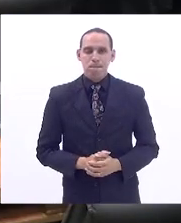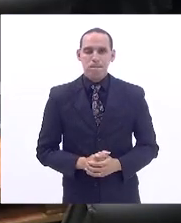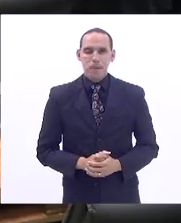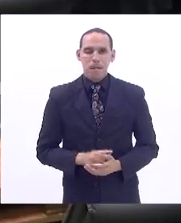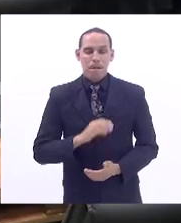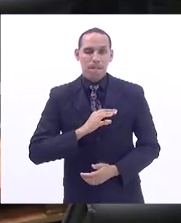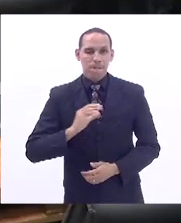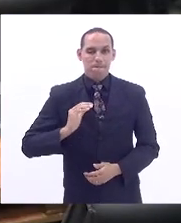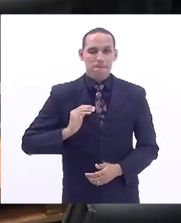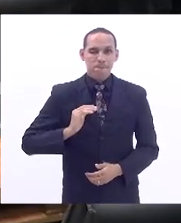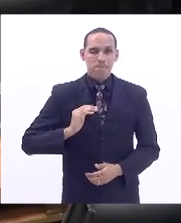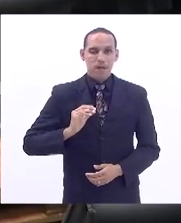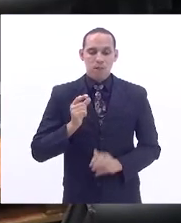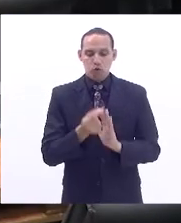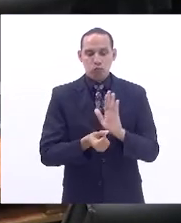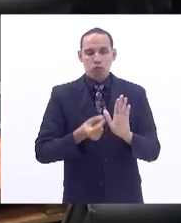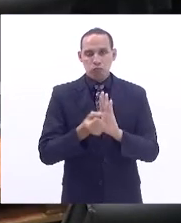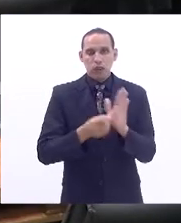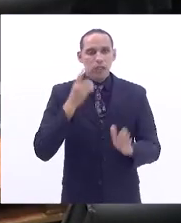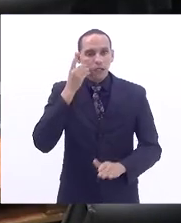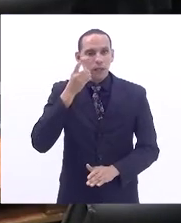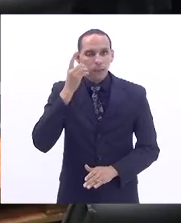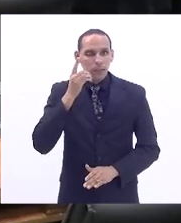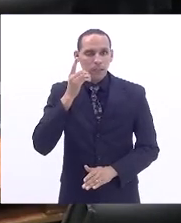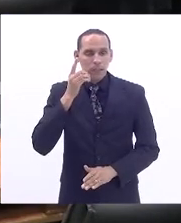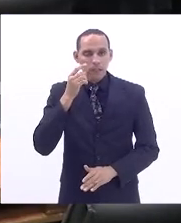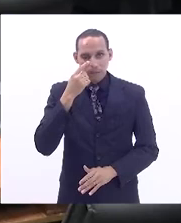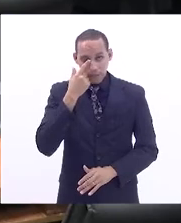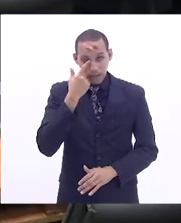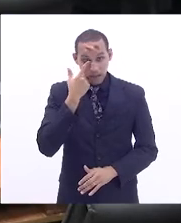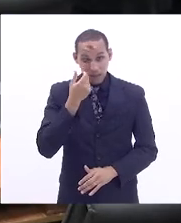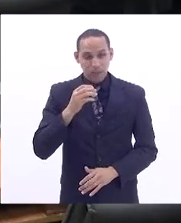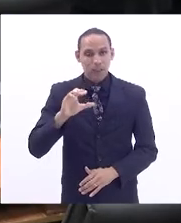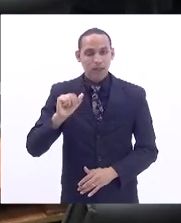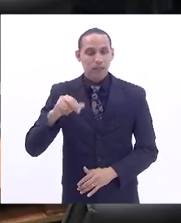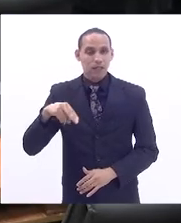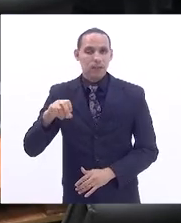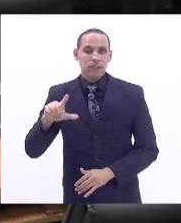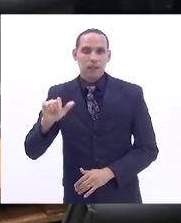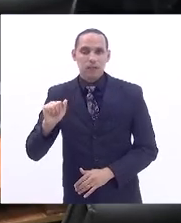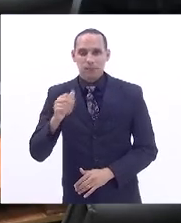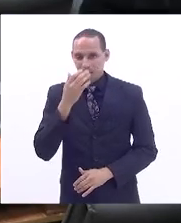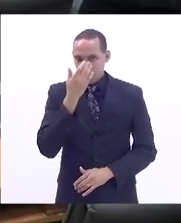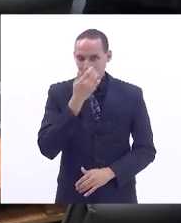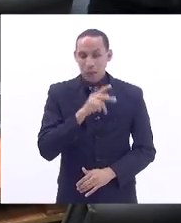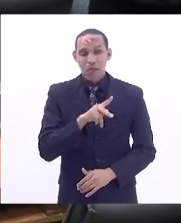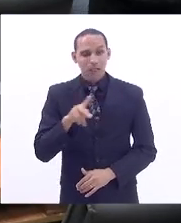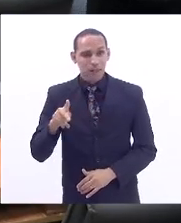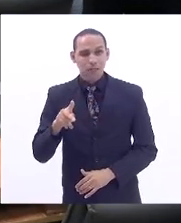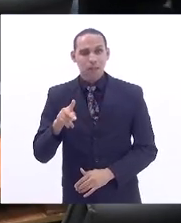e ela comissão de orçamento Deputado Márcio e Canela